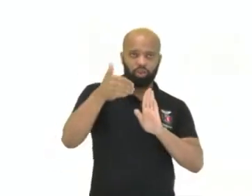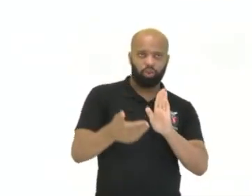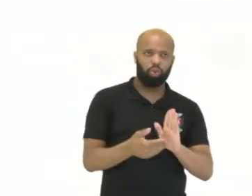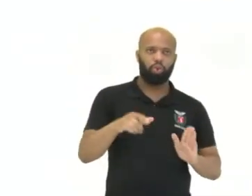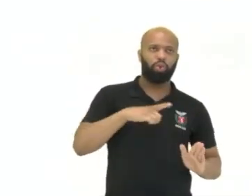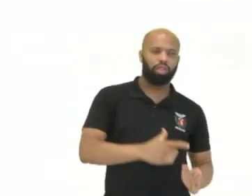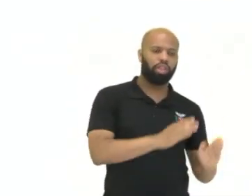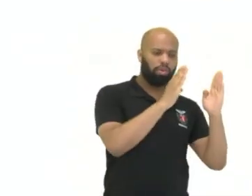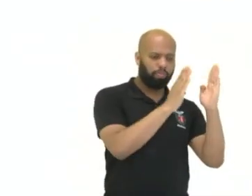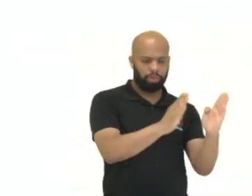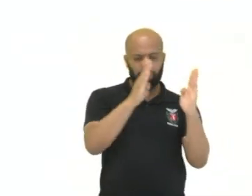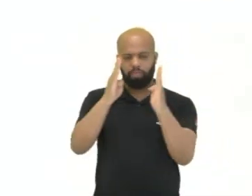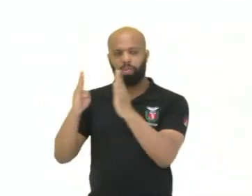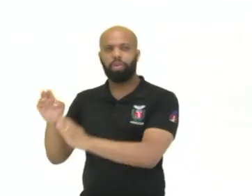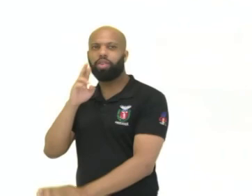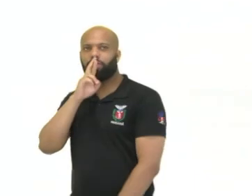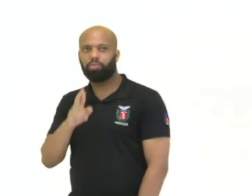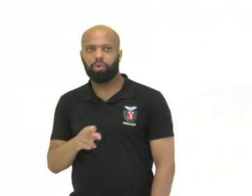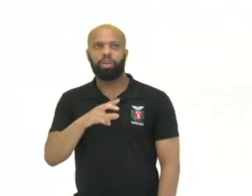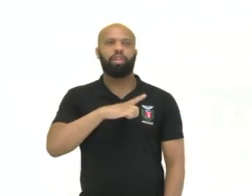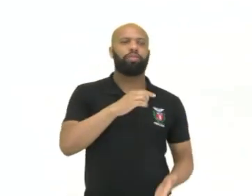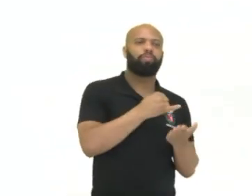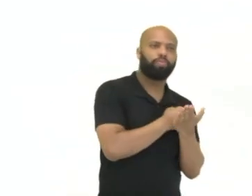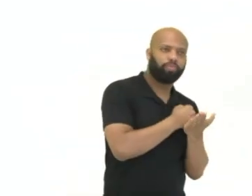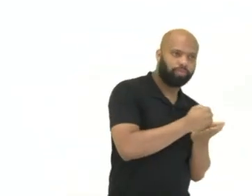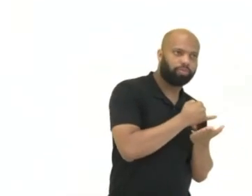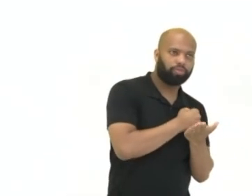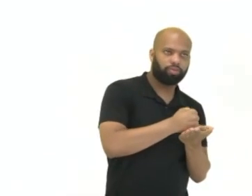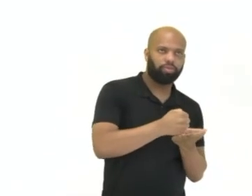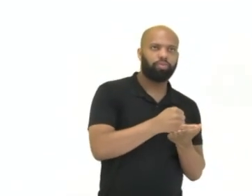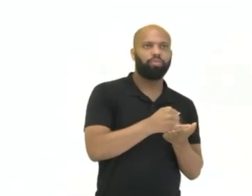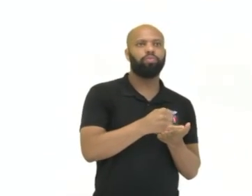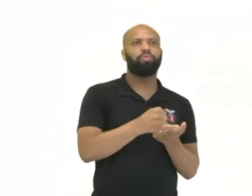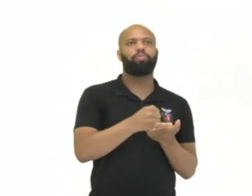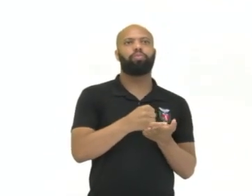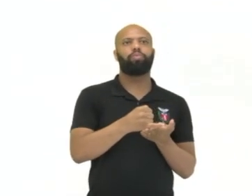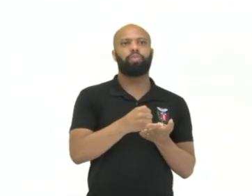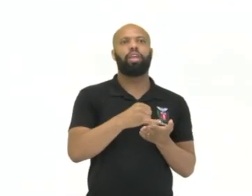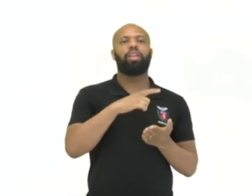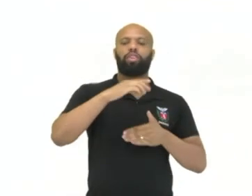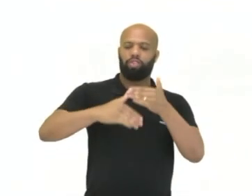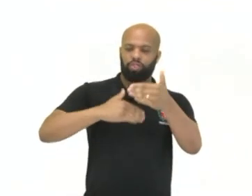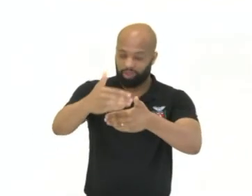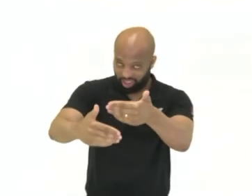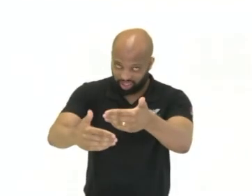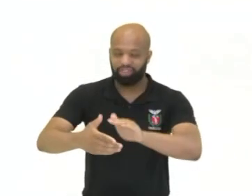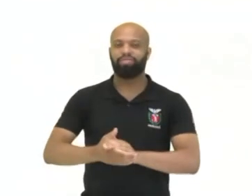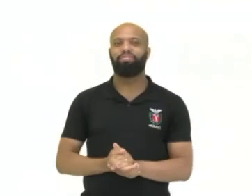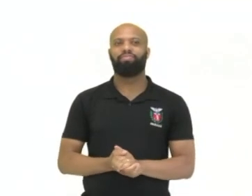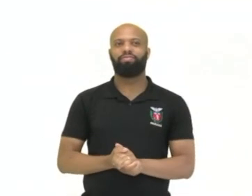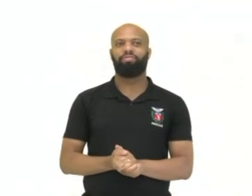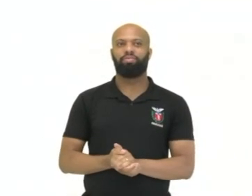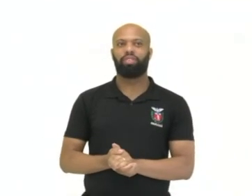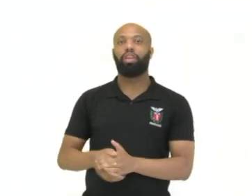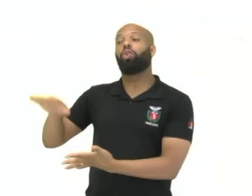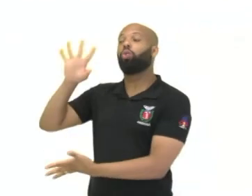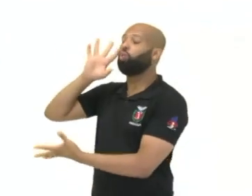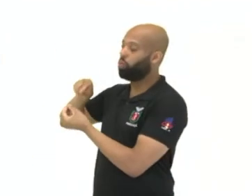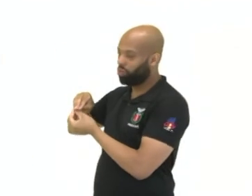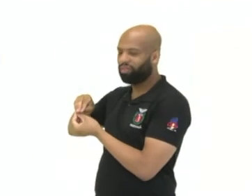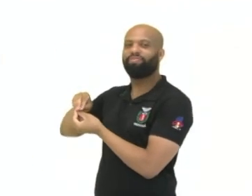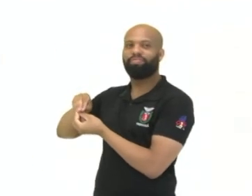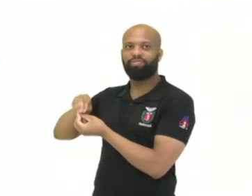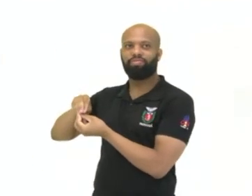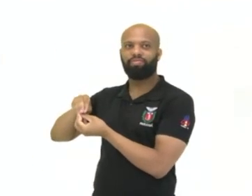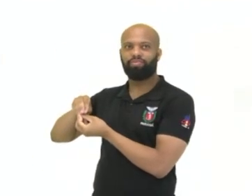nossas respostas, a introdução, o desenvolvimento